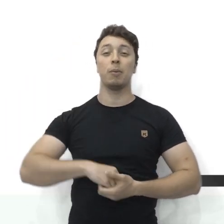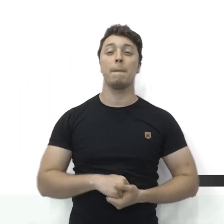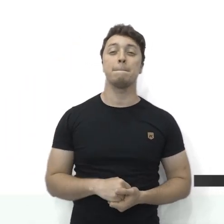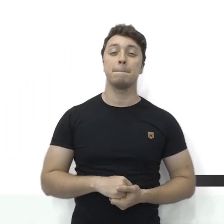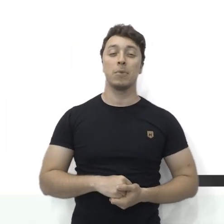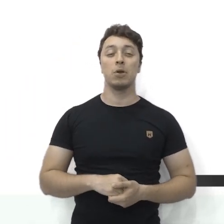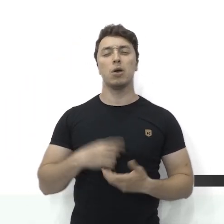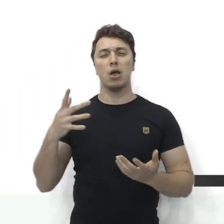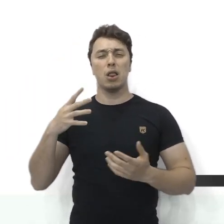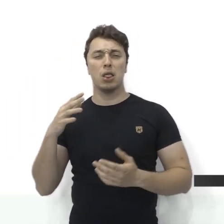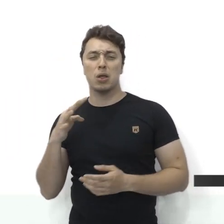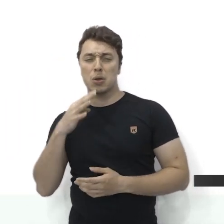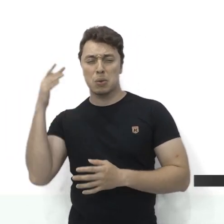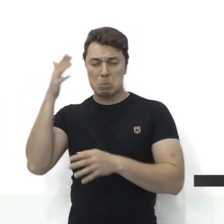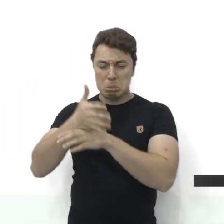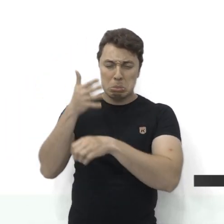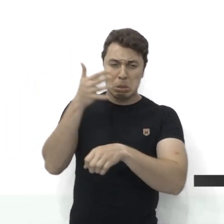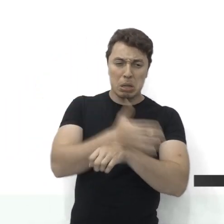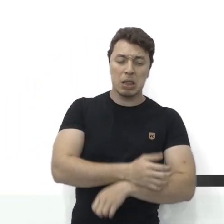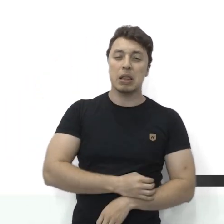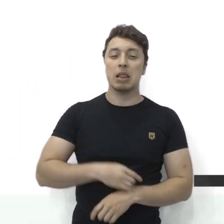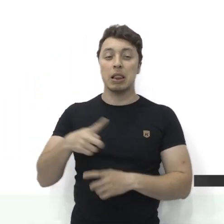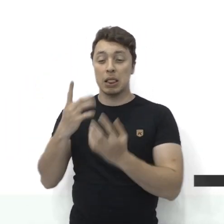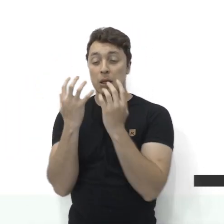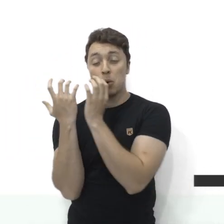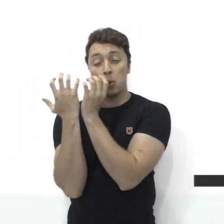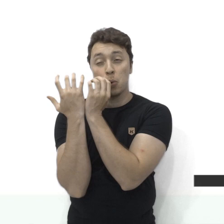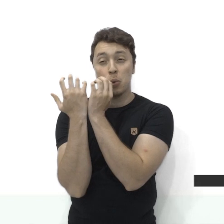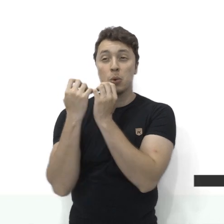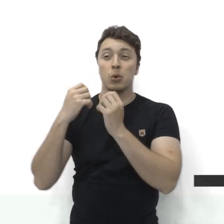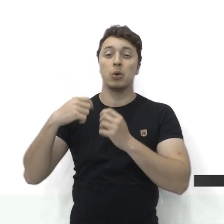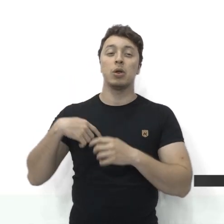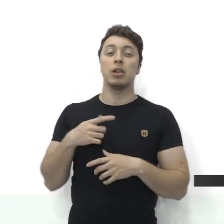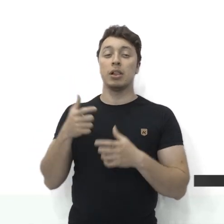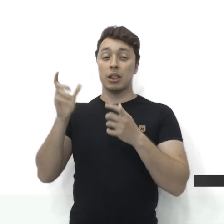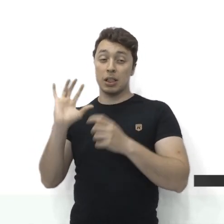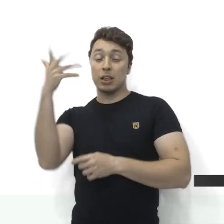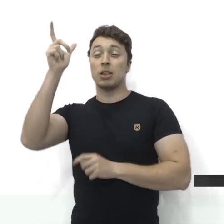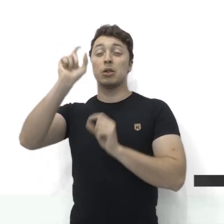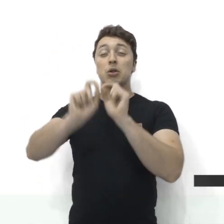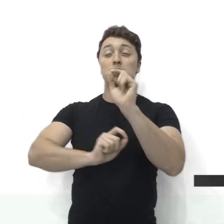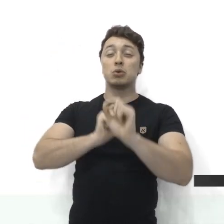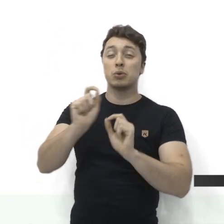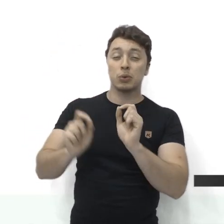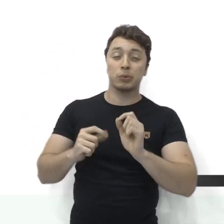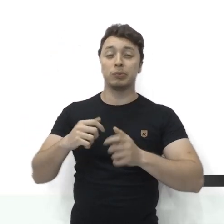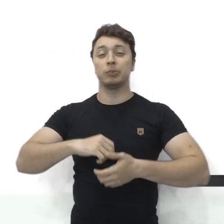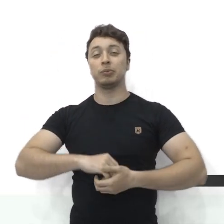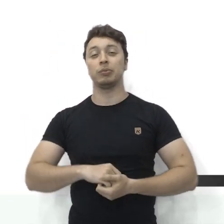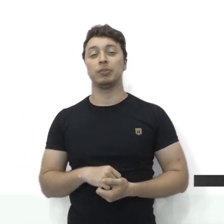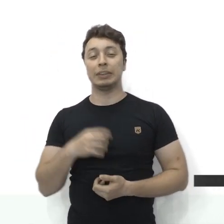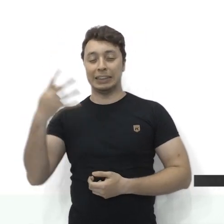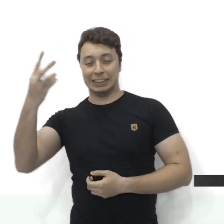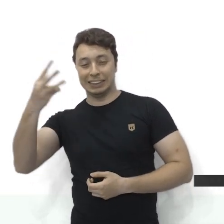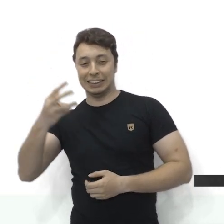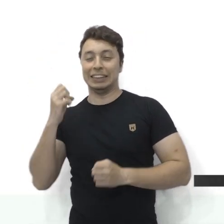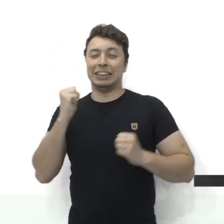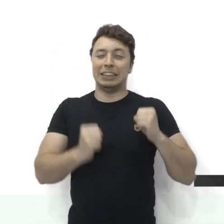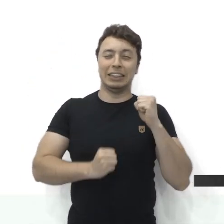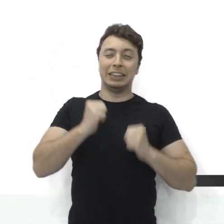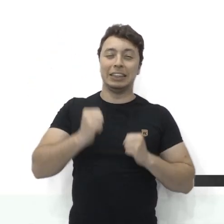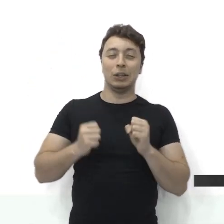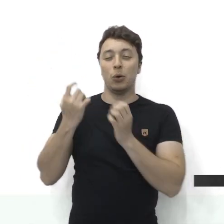Moura, a terra de Vitalino. Neste lugar, aconteceu em 2019 a terceira corrida do Alto do